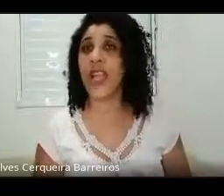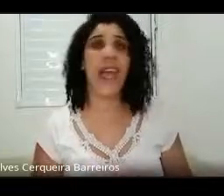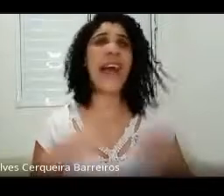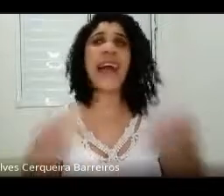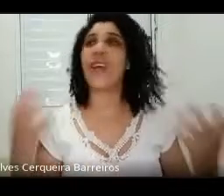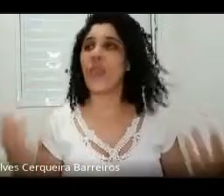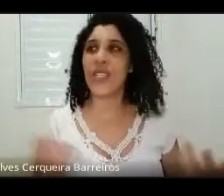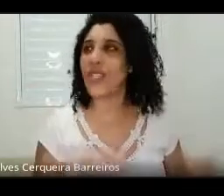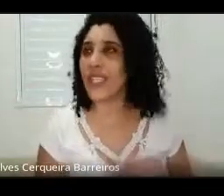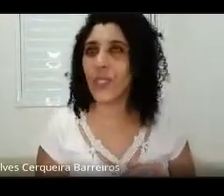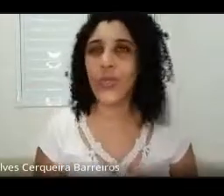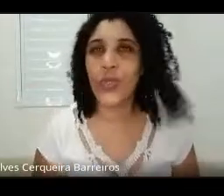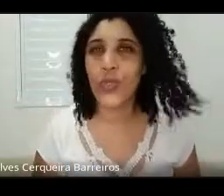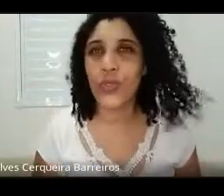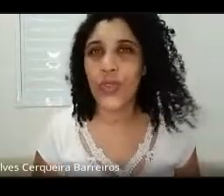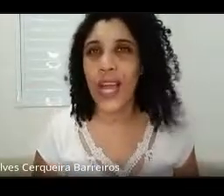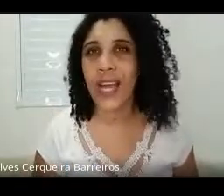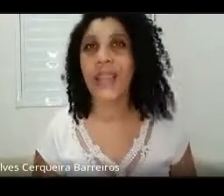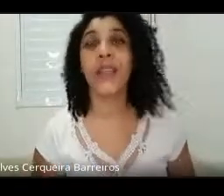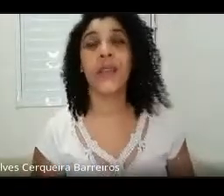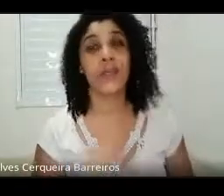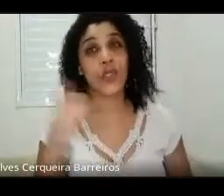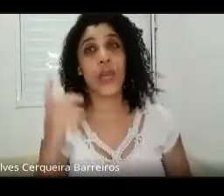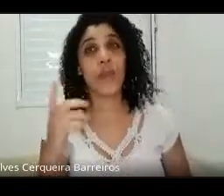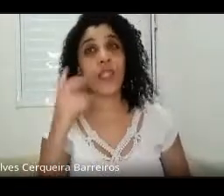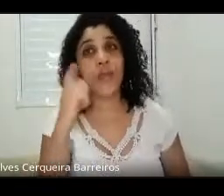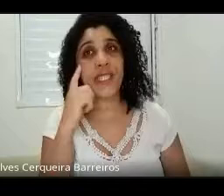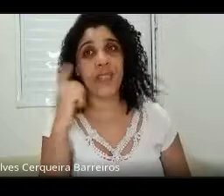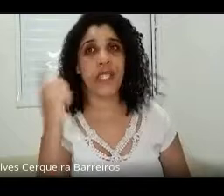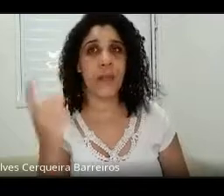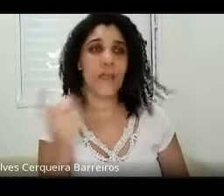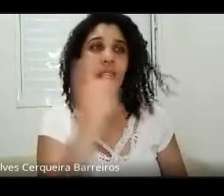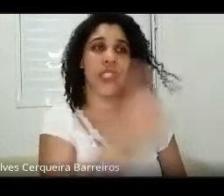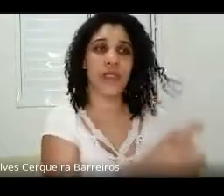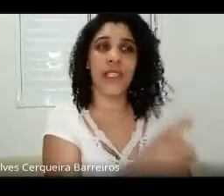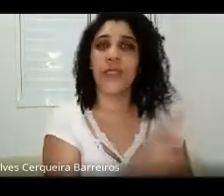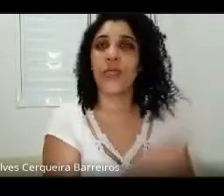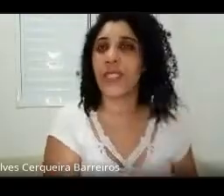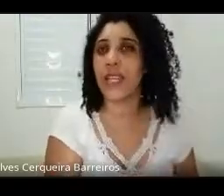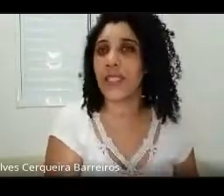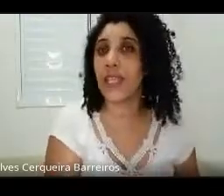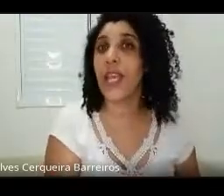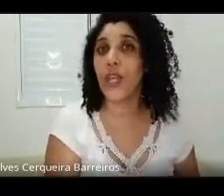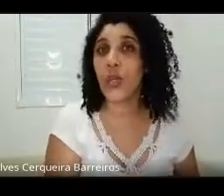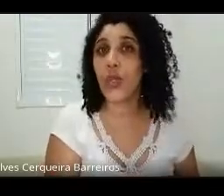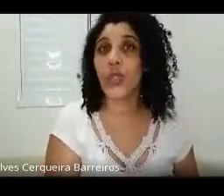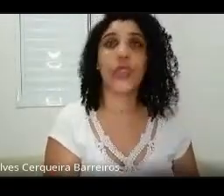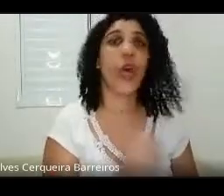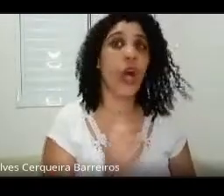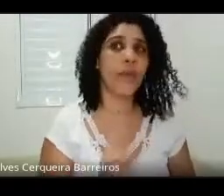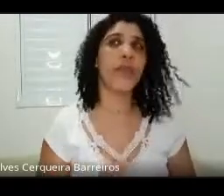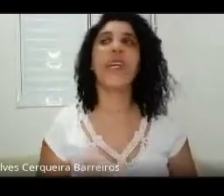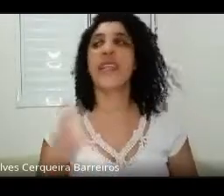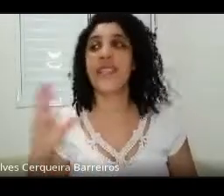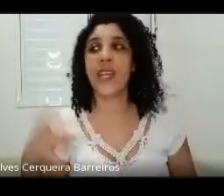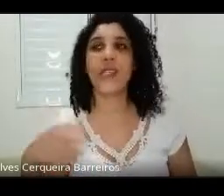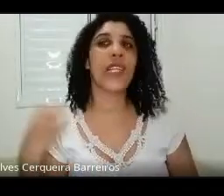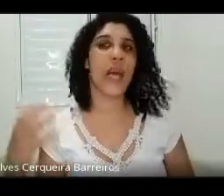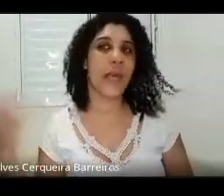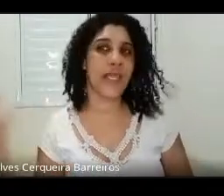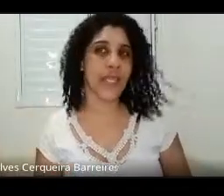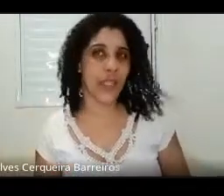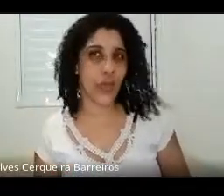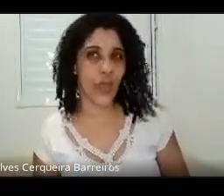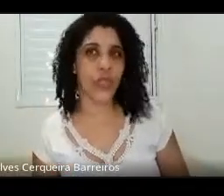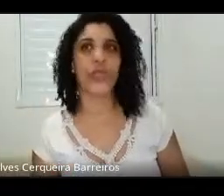ou seja, eu consigo entender tudo que o surdo fala, justamente pensando nessa perspectiva, né, dos sinais icônicos. Óbvio, se ele